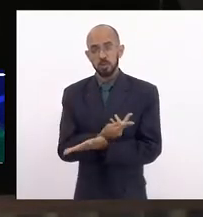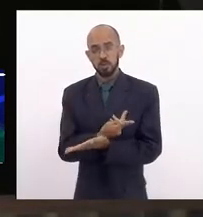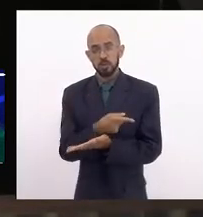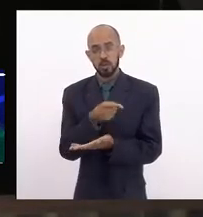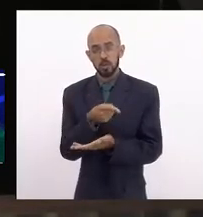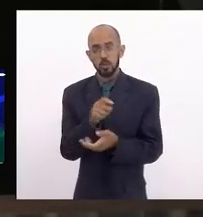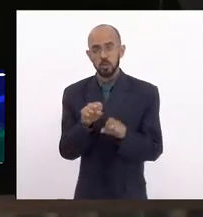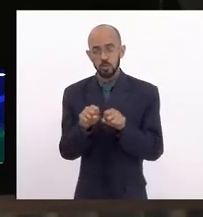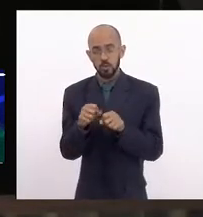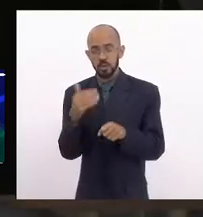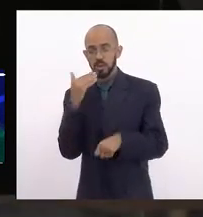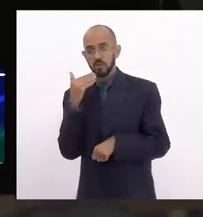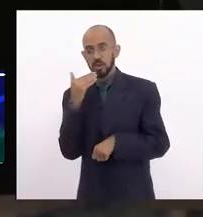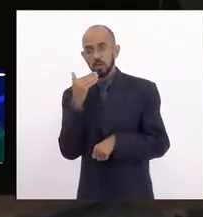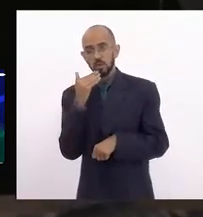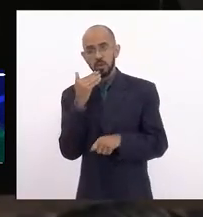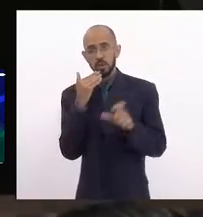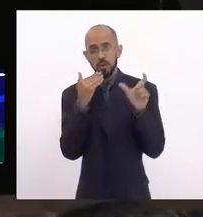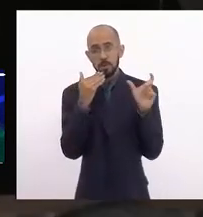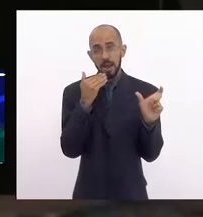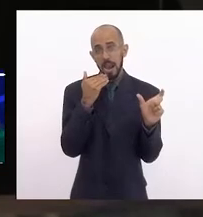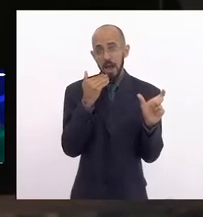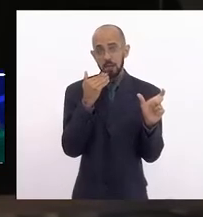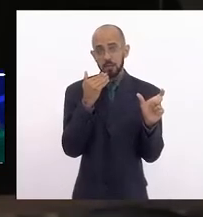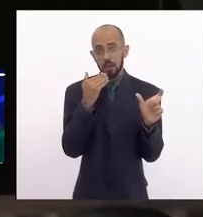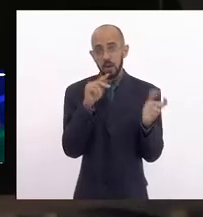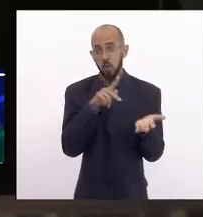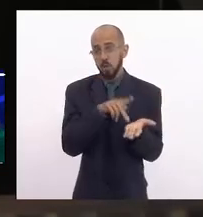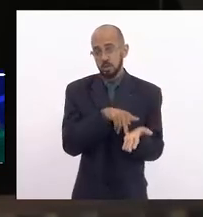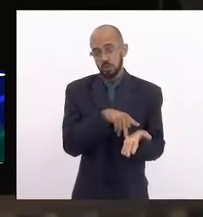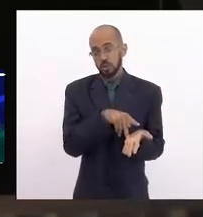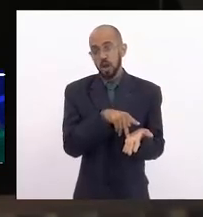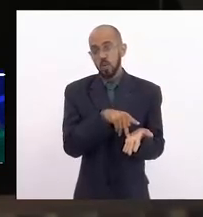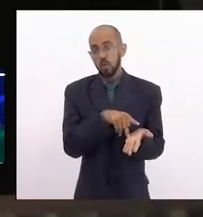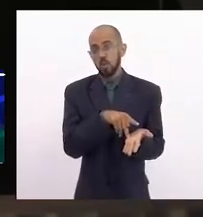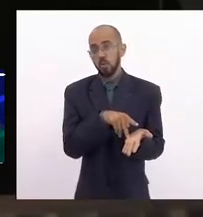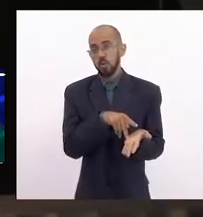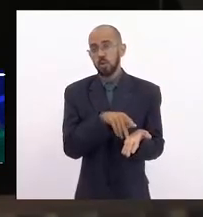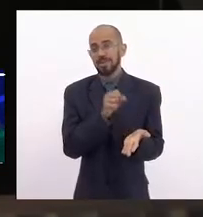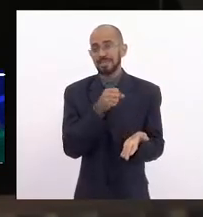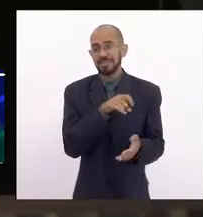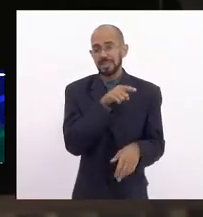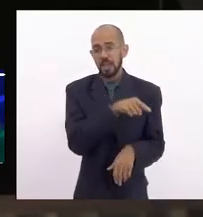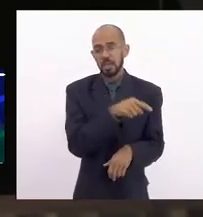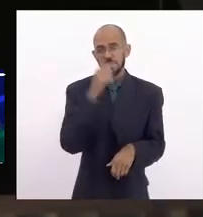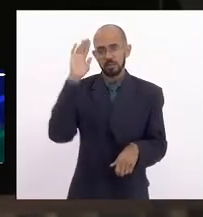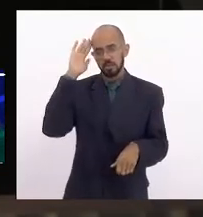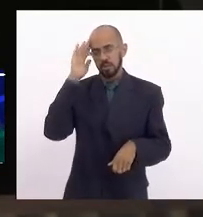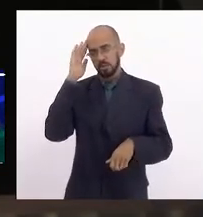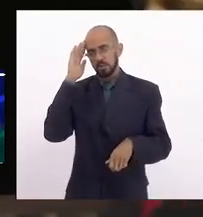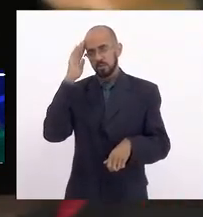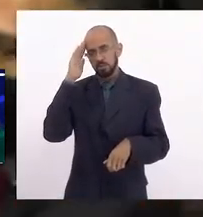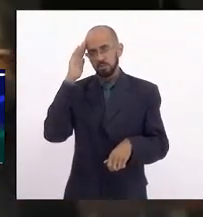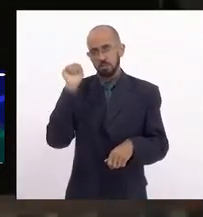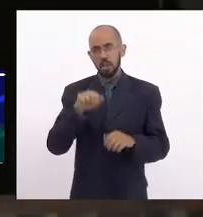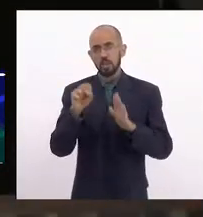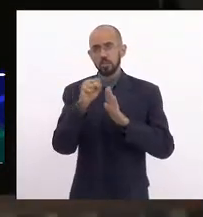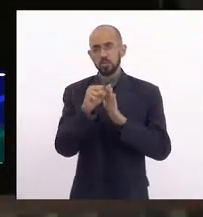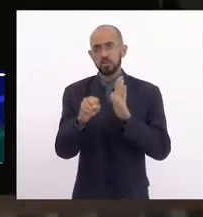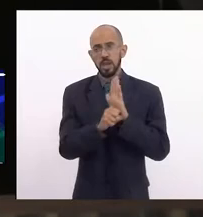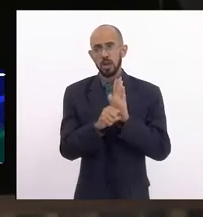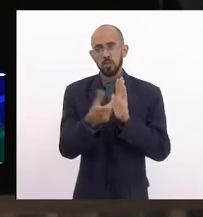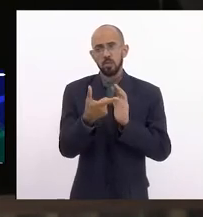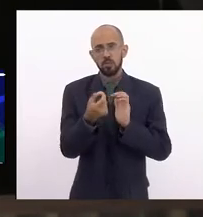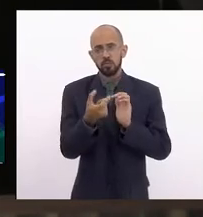topando a palavra proselitismo original se esse entendimento a partir do século